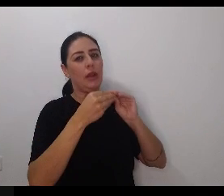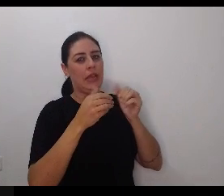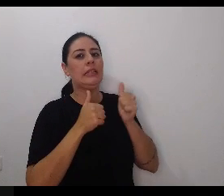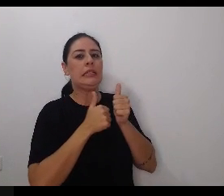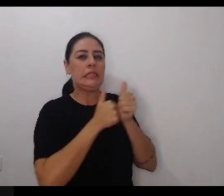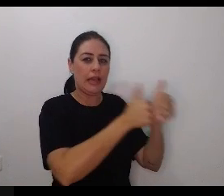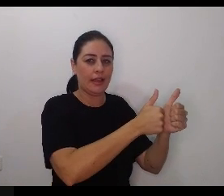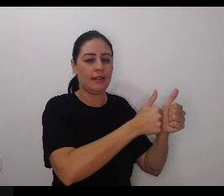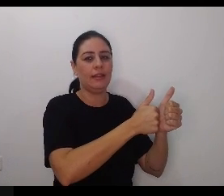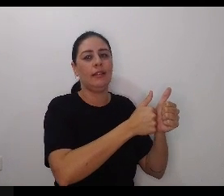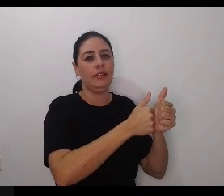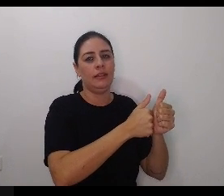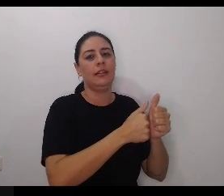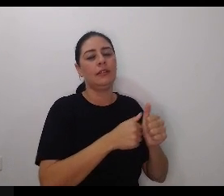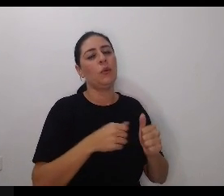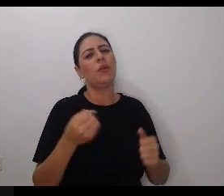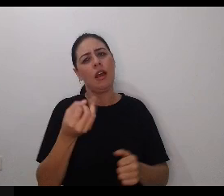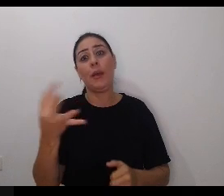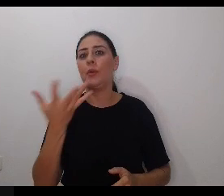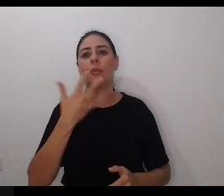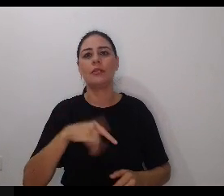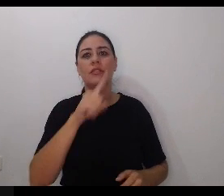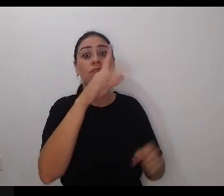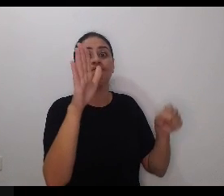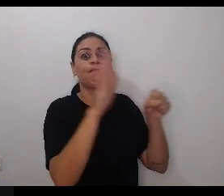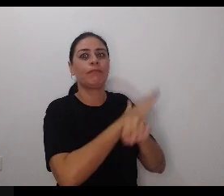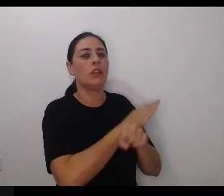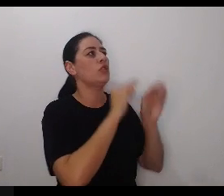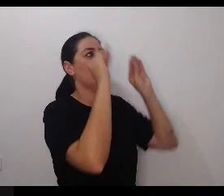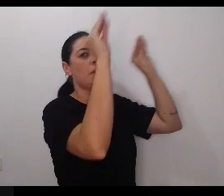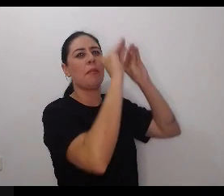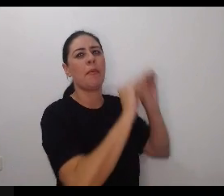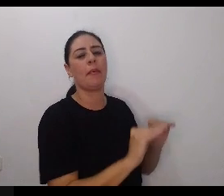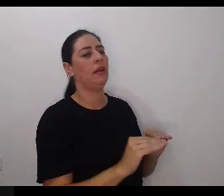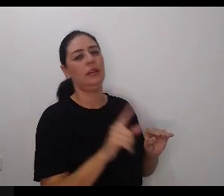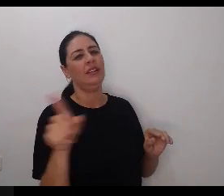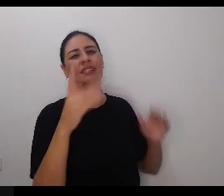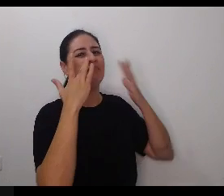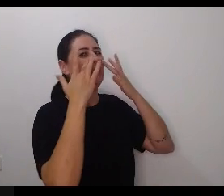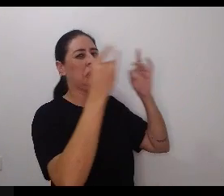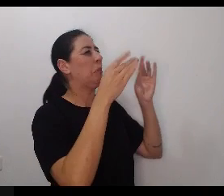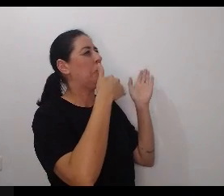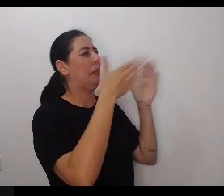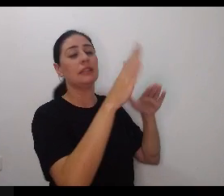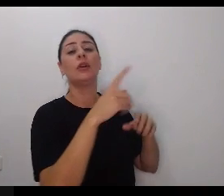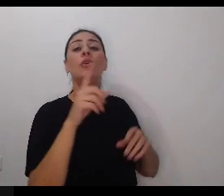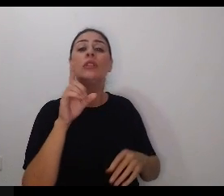quanto que a criança compreende e acompanha isso, né? Tem criança que se você colocar um quadro cheio de atividades, cheio de dias da